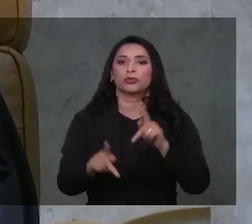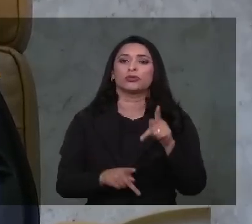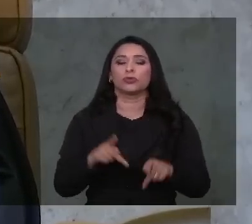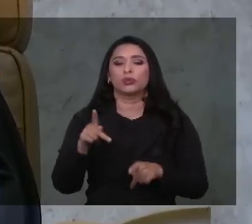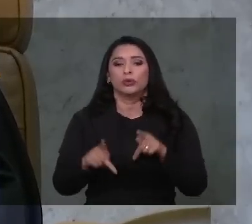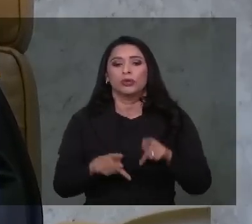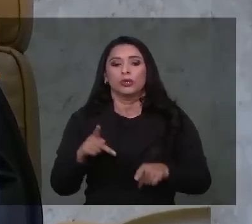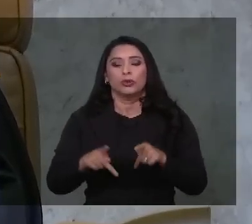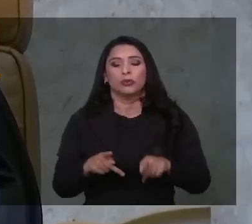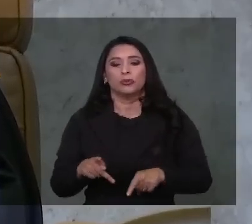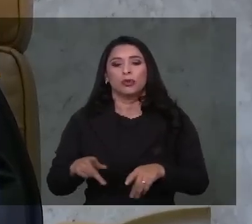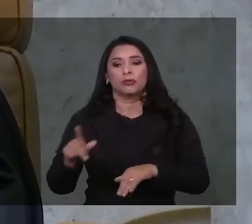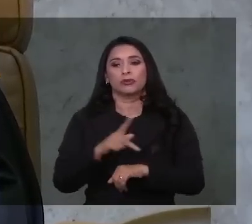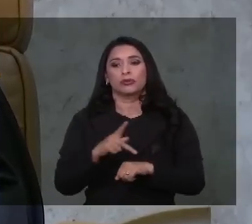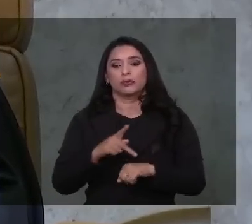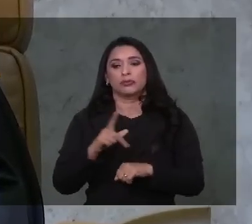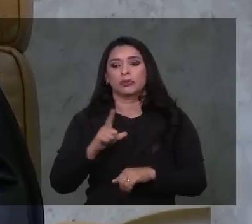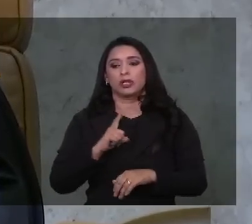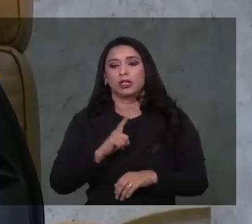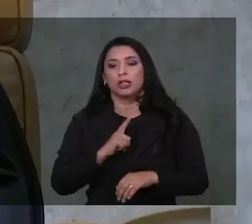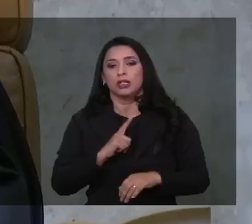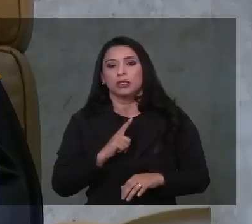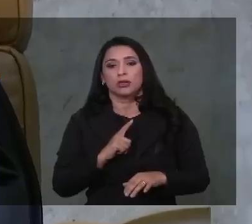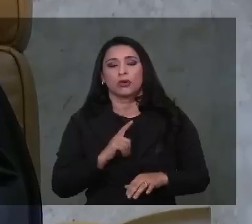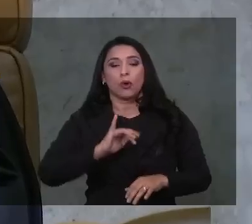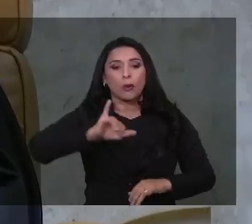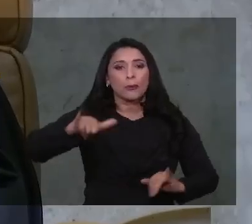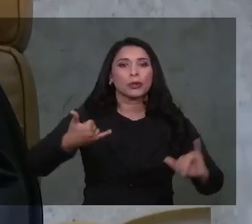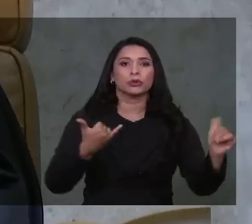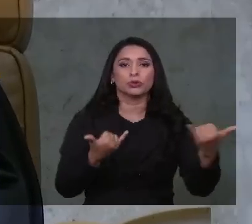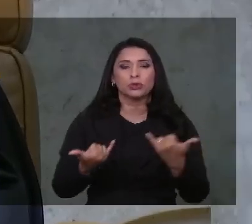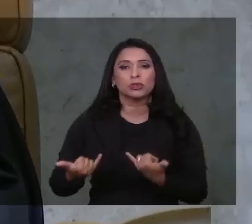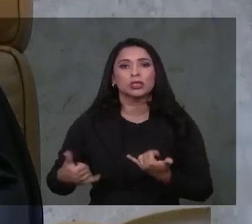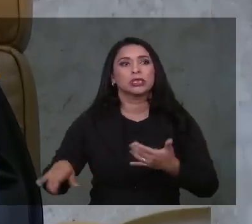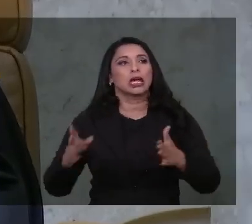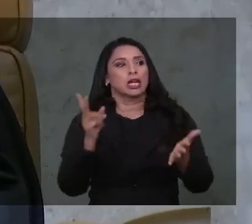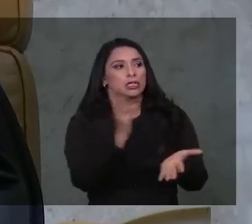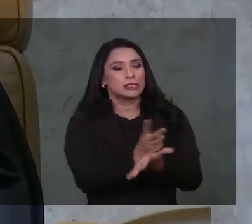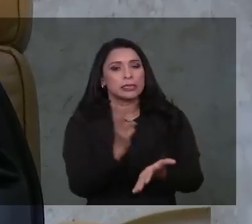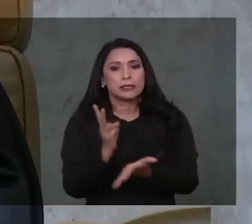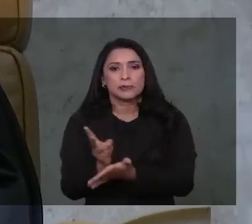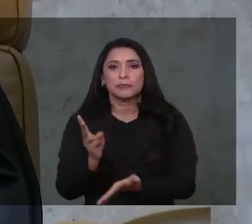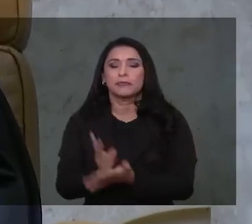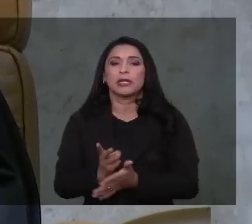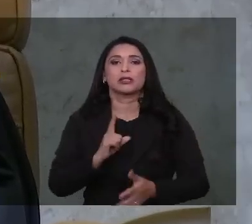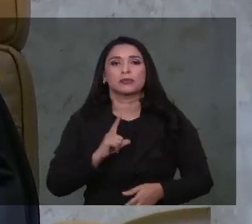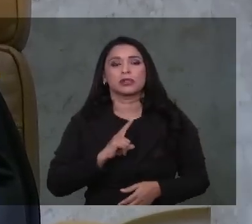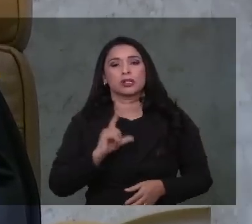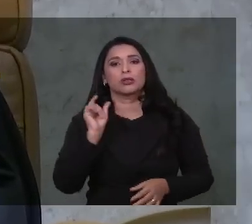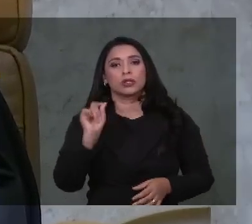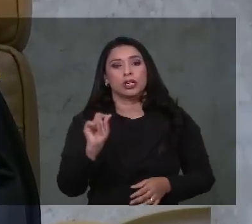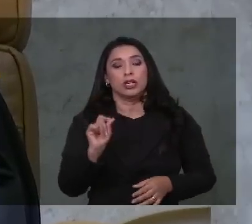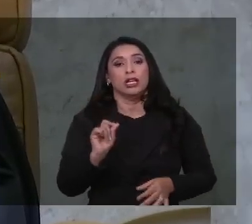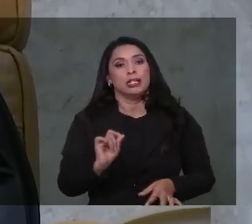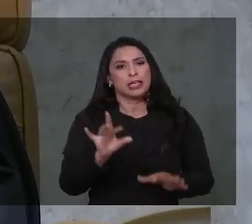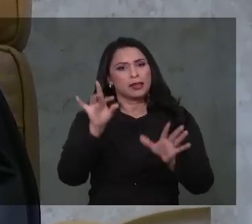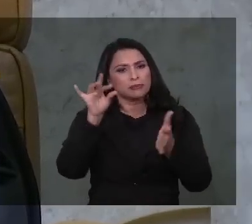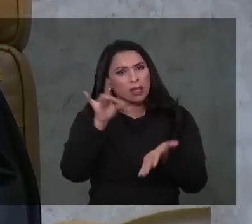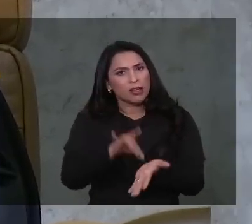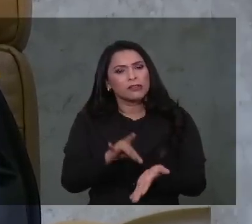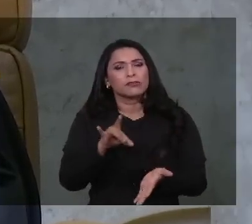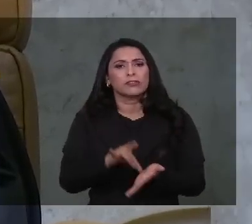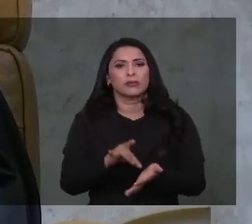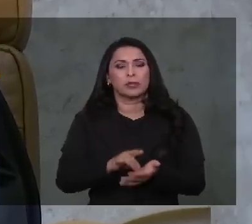por reconhecimento e iguais oportunidades, validando as ações afirmativas imprescindíveis para superar